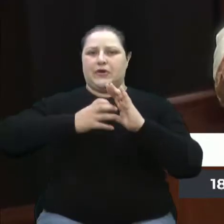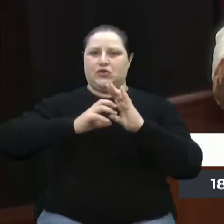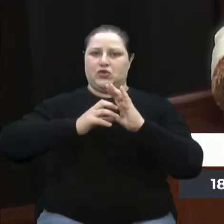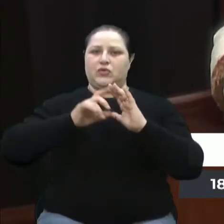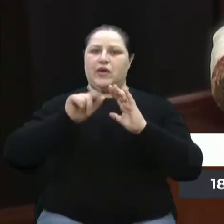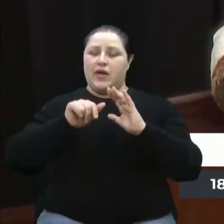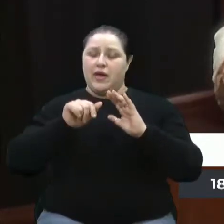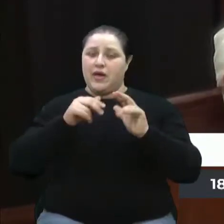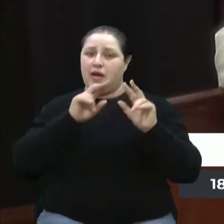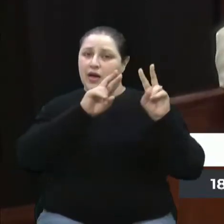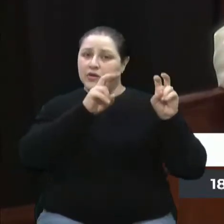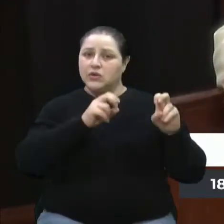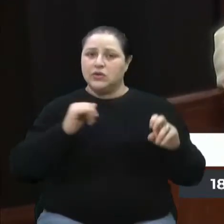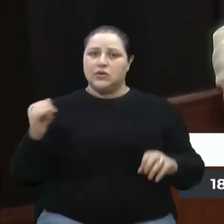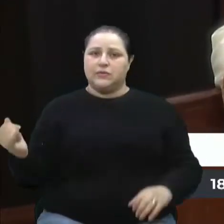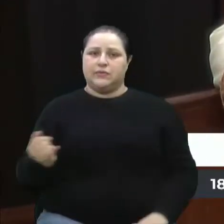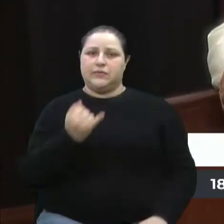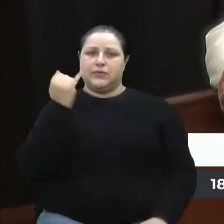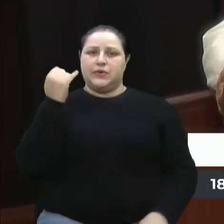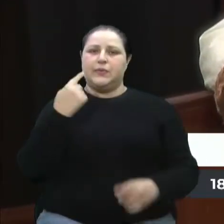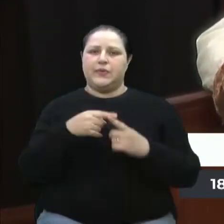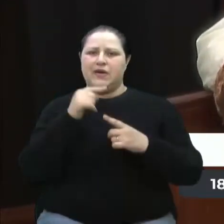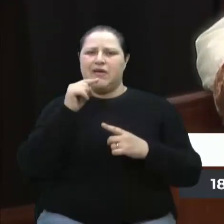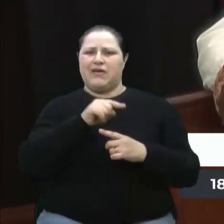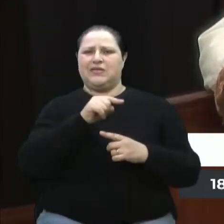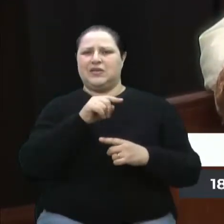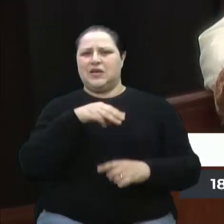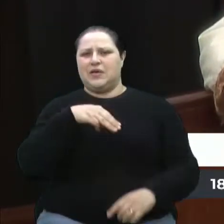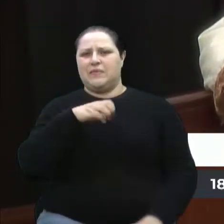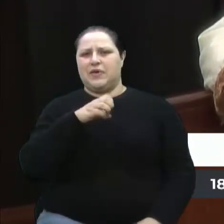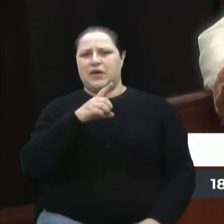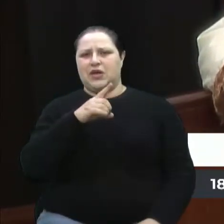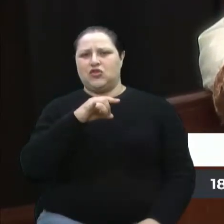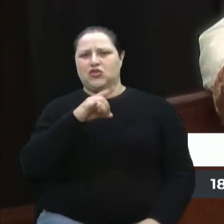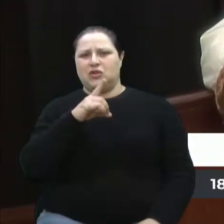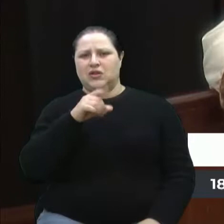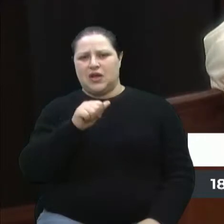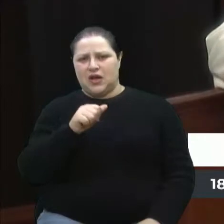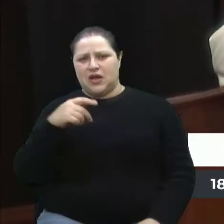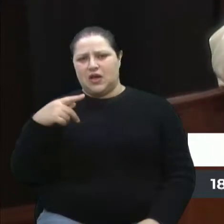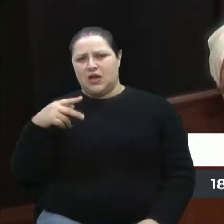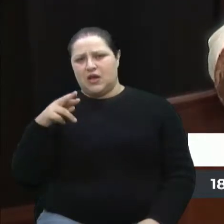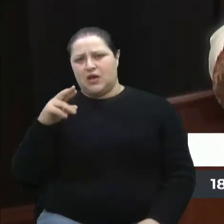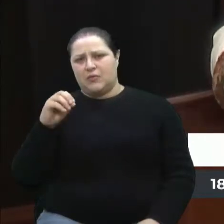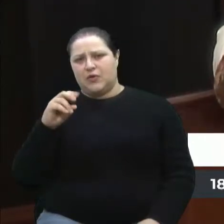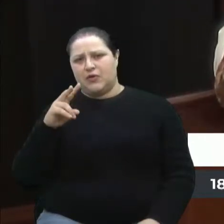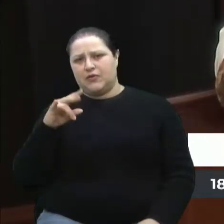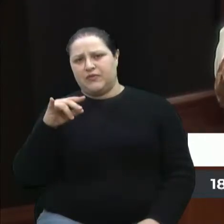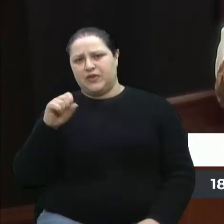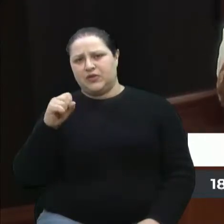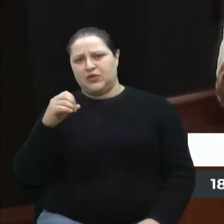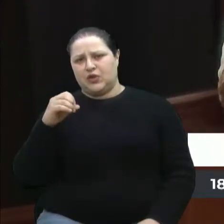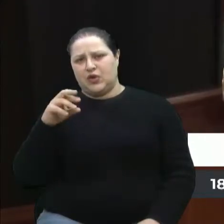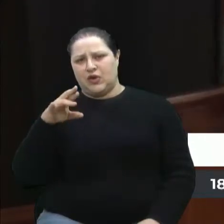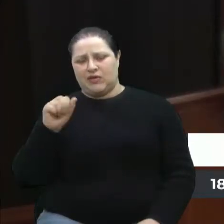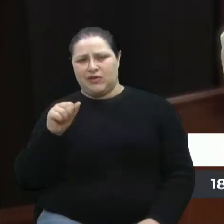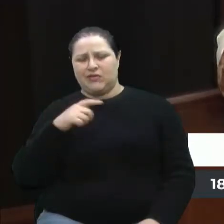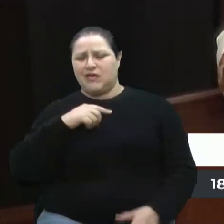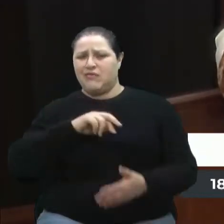questão importante, porque esta medida provisória, entre várias coisas que ela